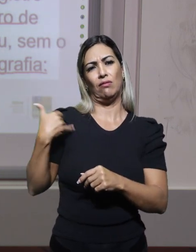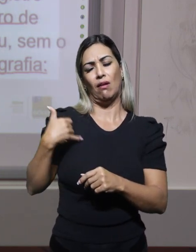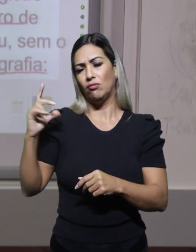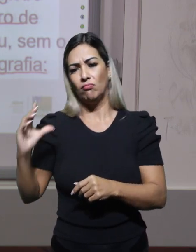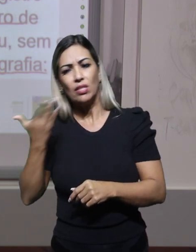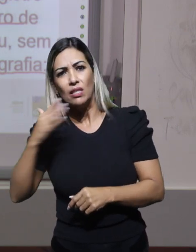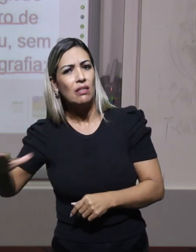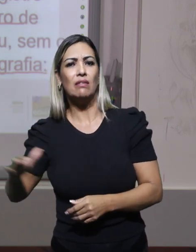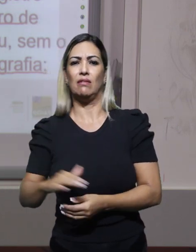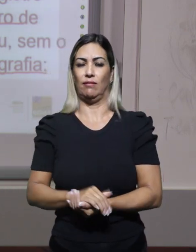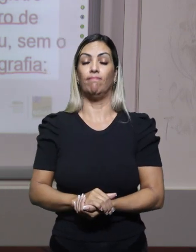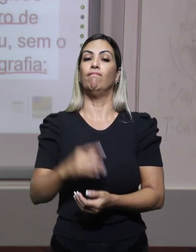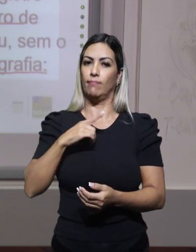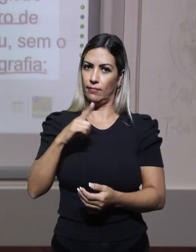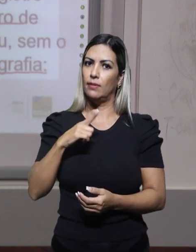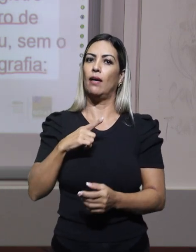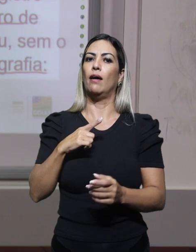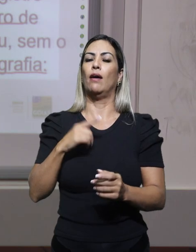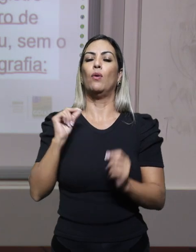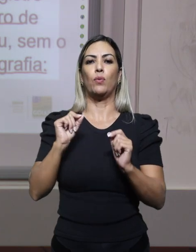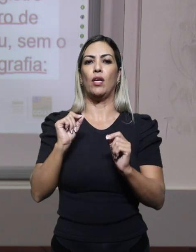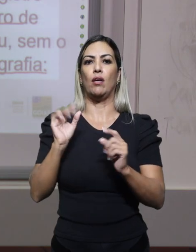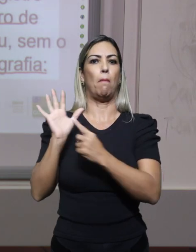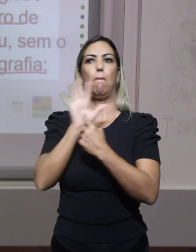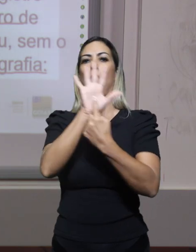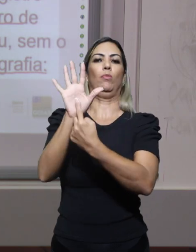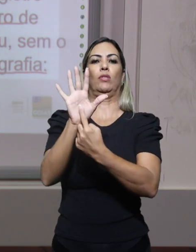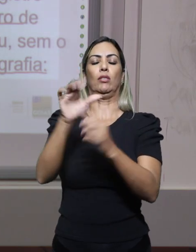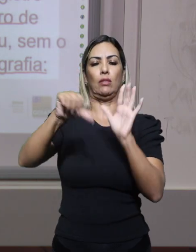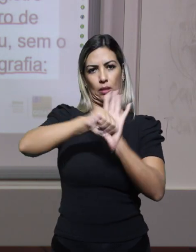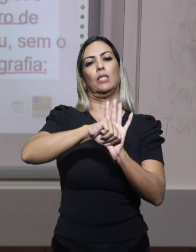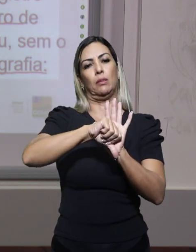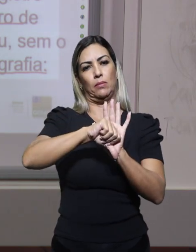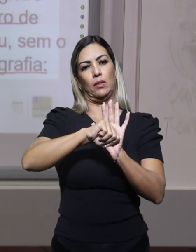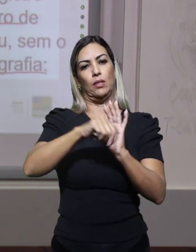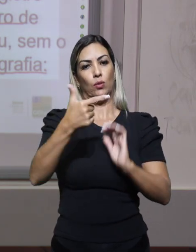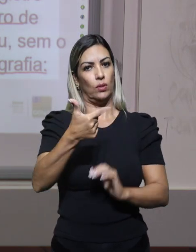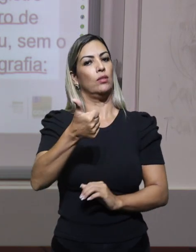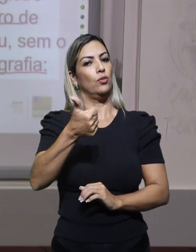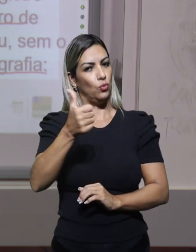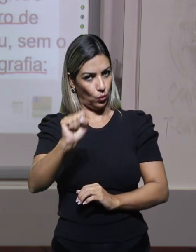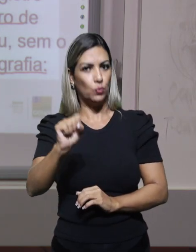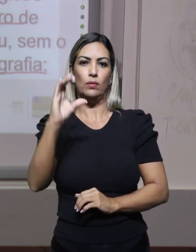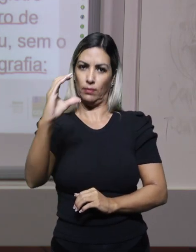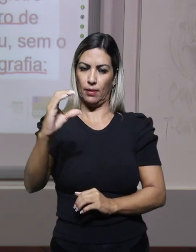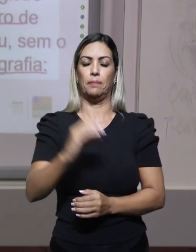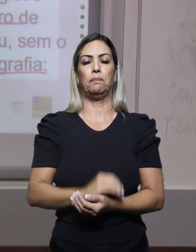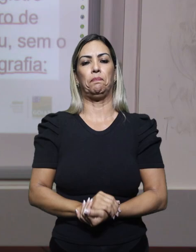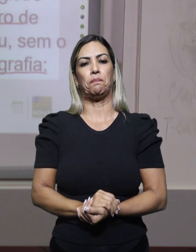com crianças, está fazendo uma apologia ao crime. Pode ser esse crime do